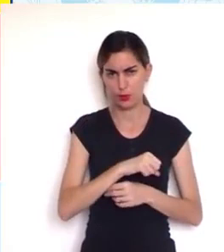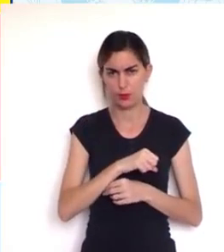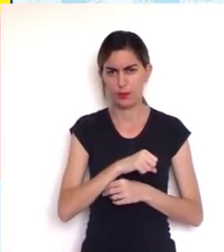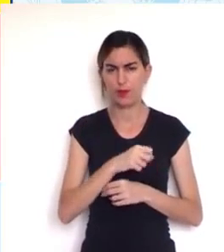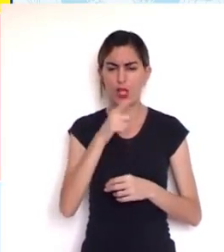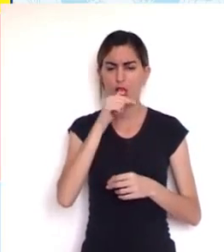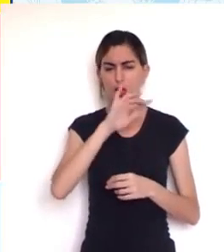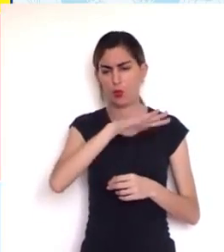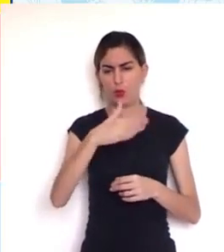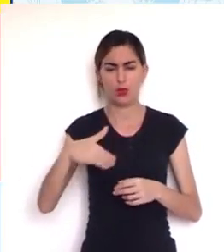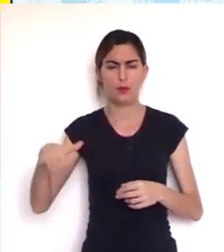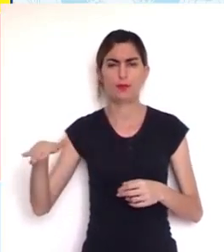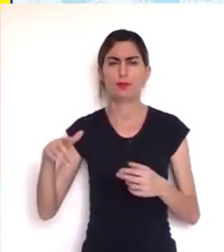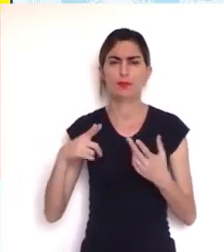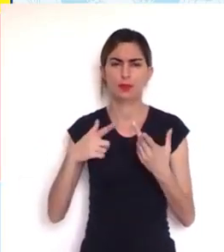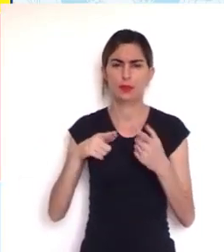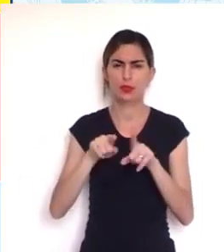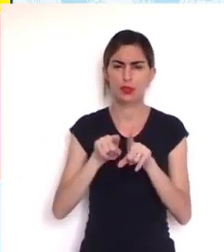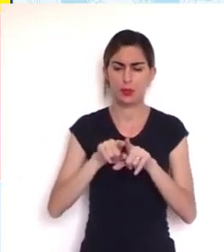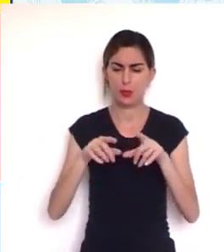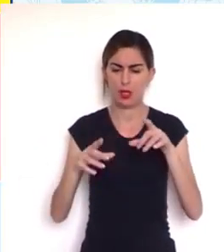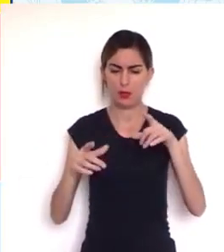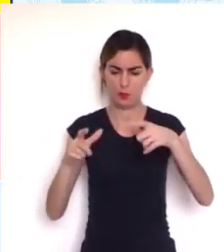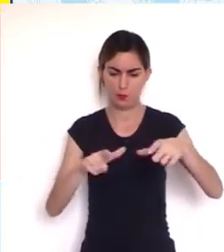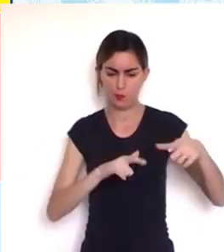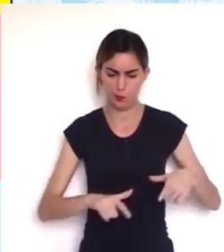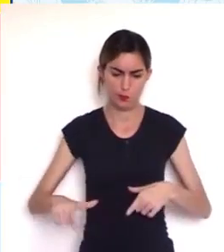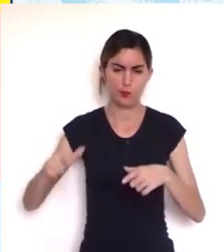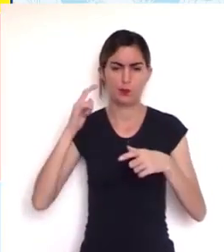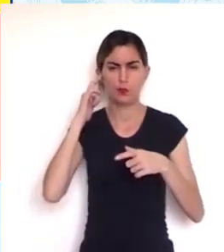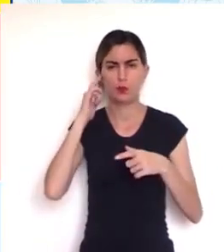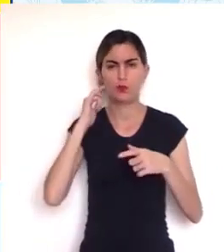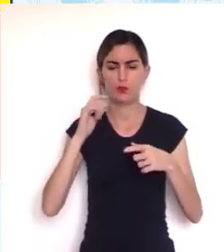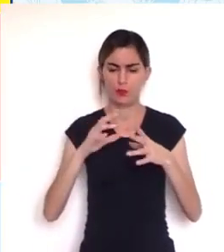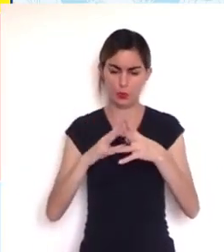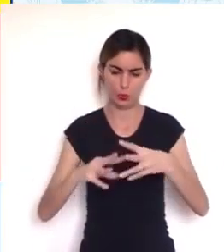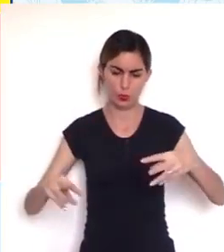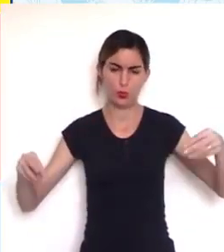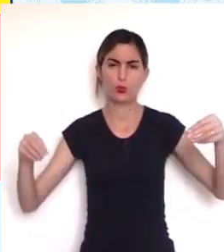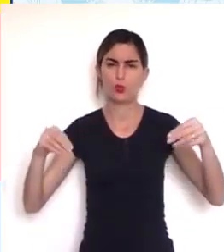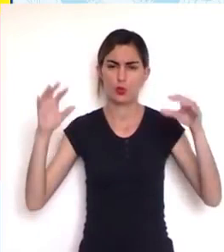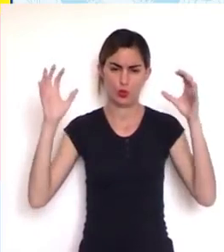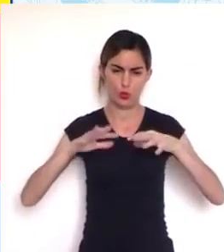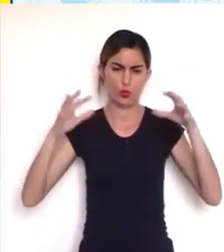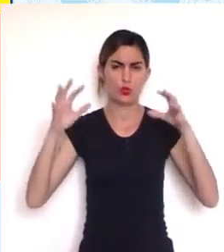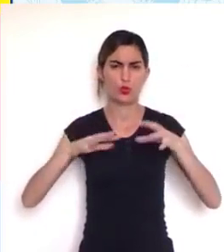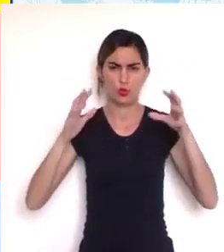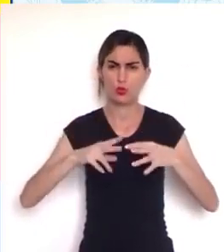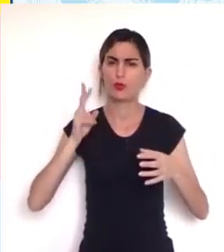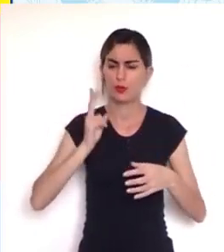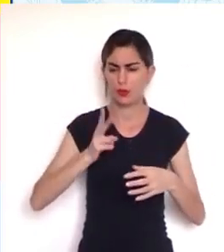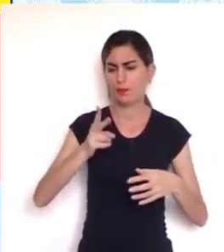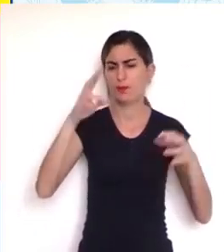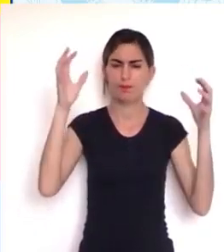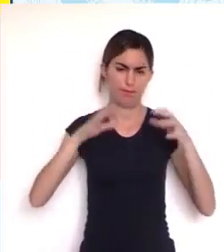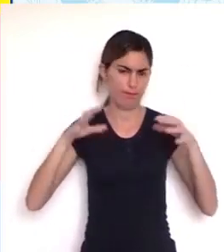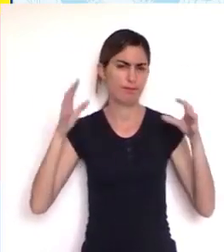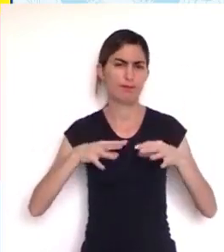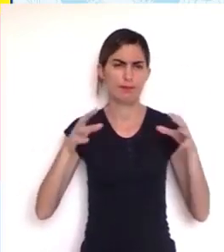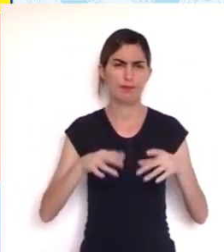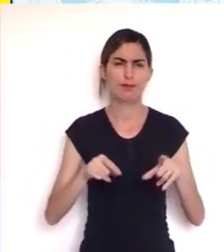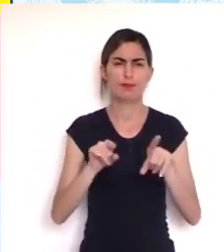rápida da água que está acumulada nos solos, resultando, lógico, em chuvas constantes,